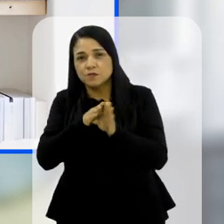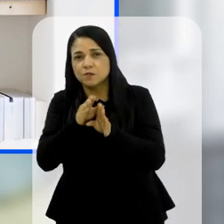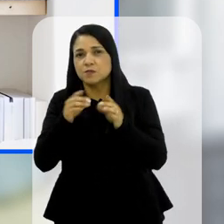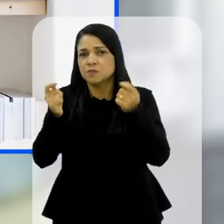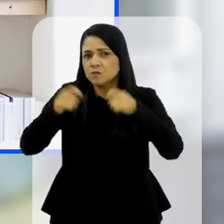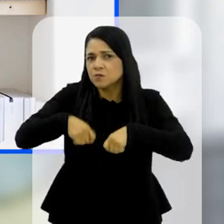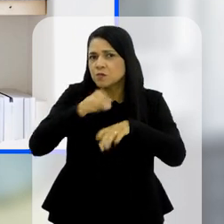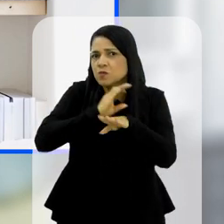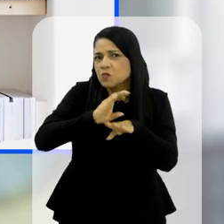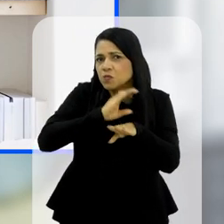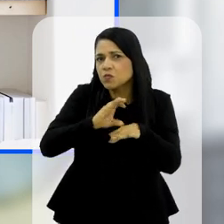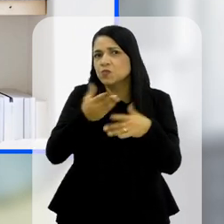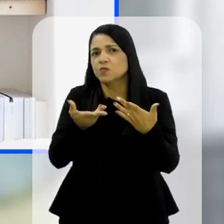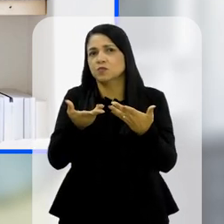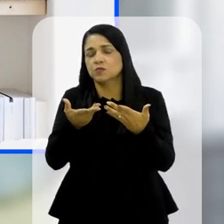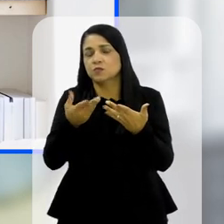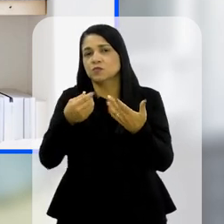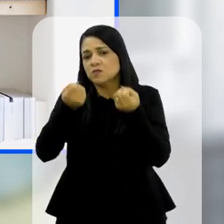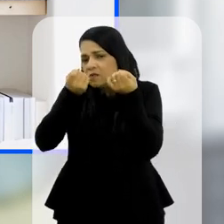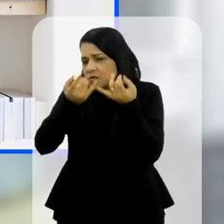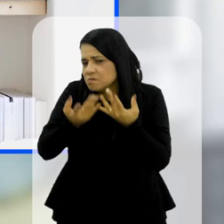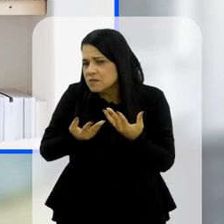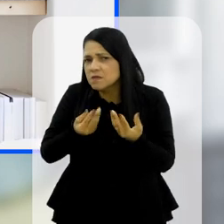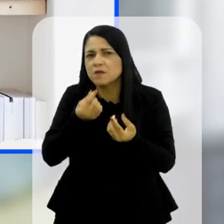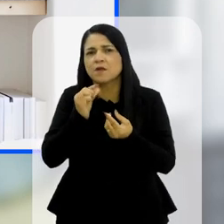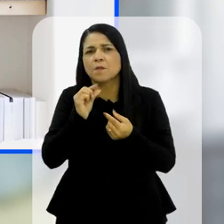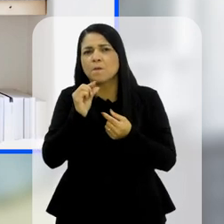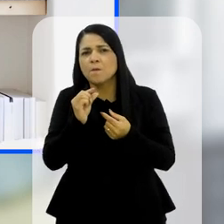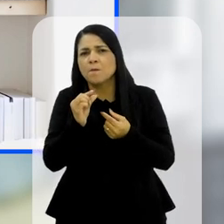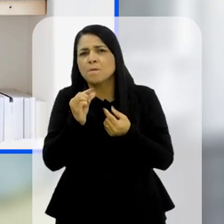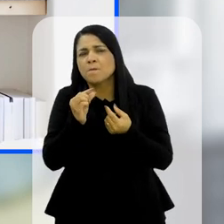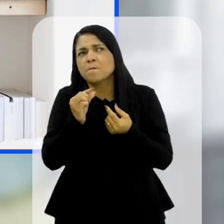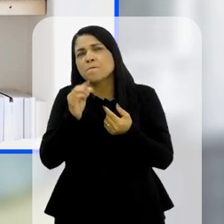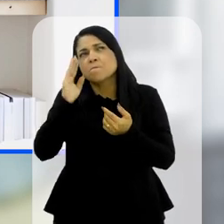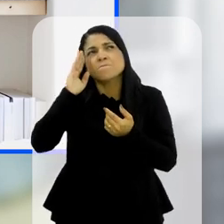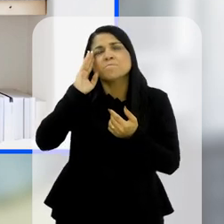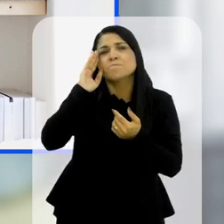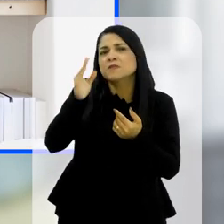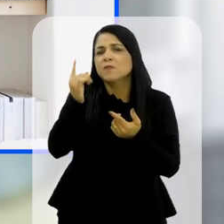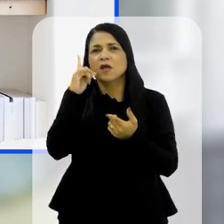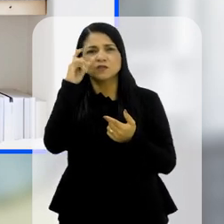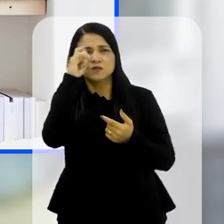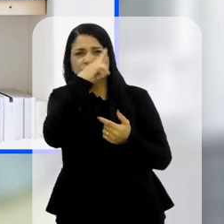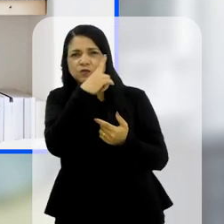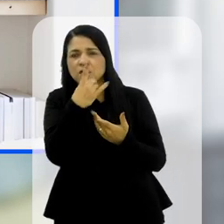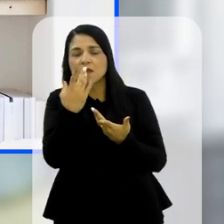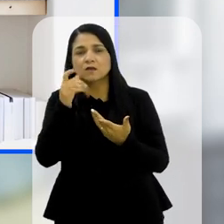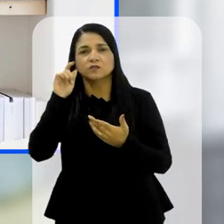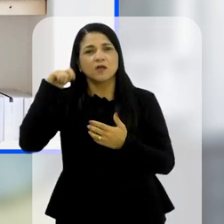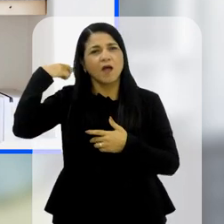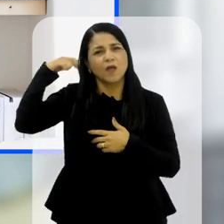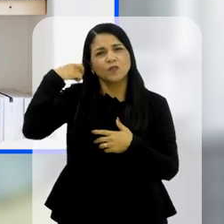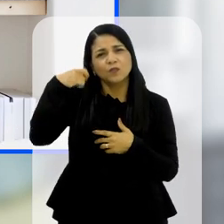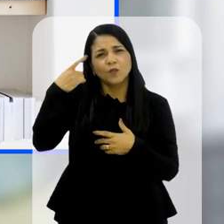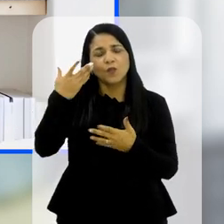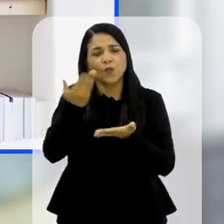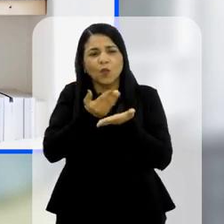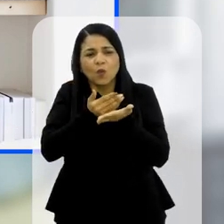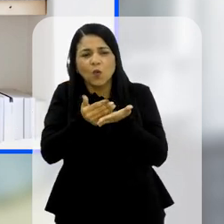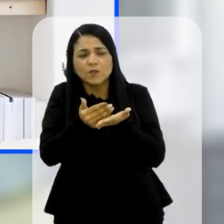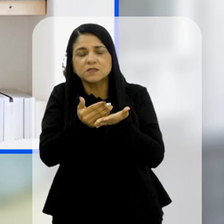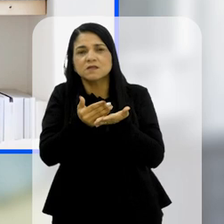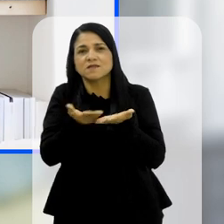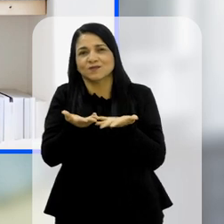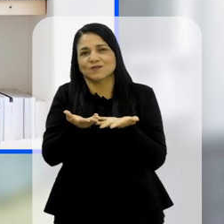essas capacitações. Eu queria que você falasse um pouquinho mais sobre isso, porque quais as principais dificuldades, assim, de um ator, vamos dizer, que